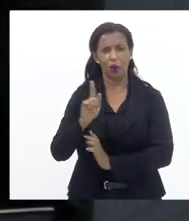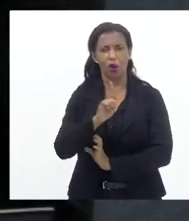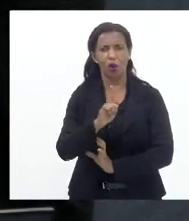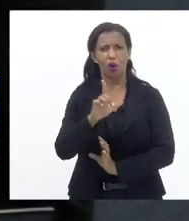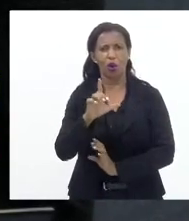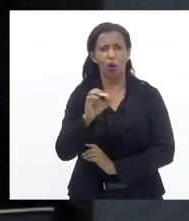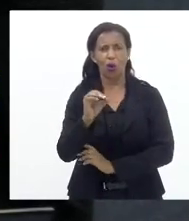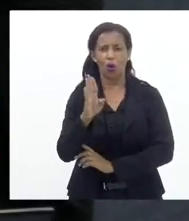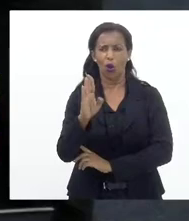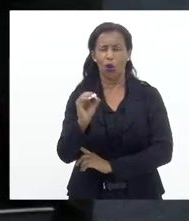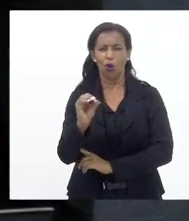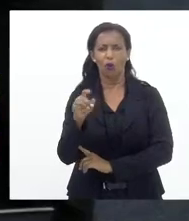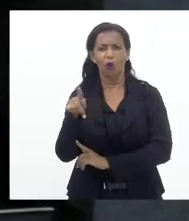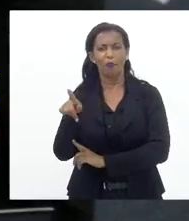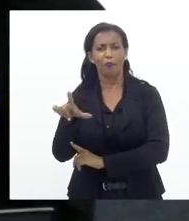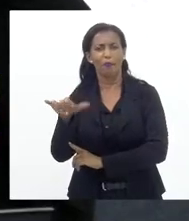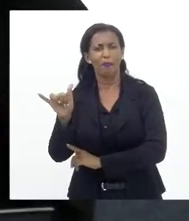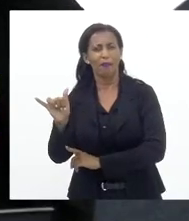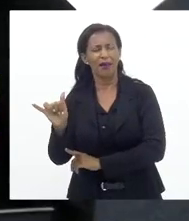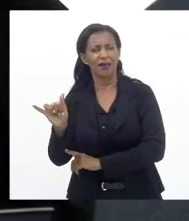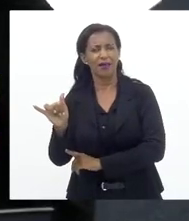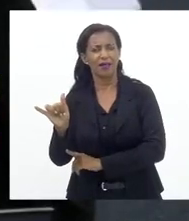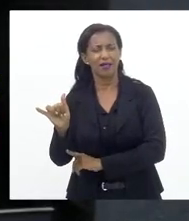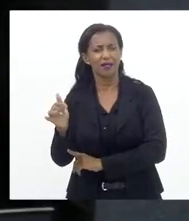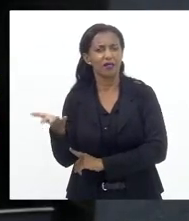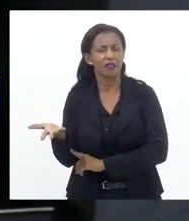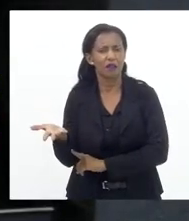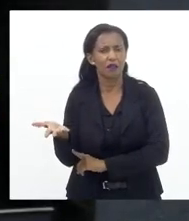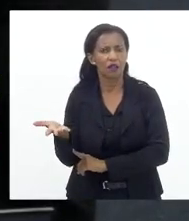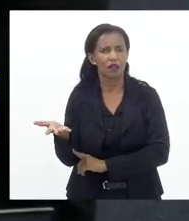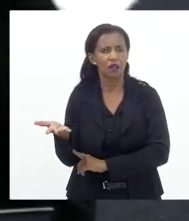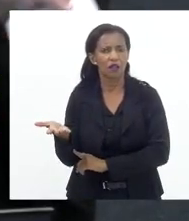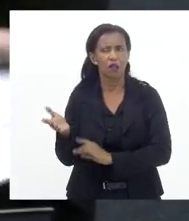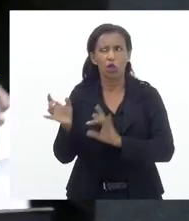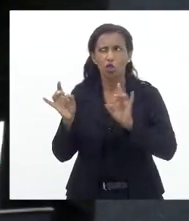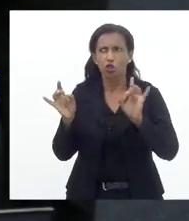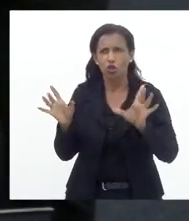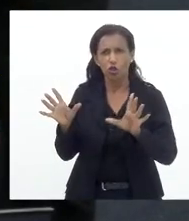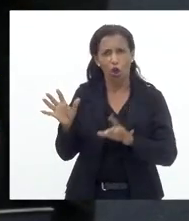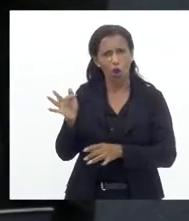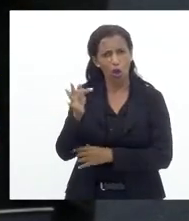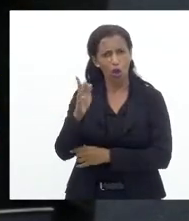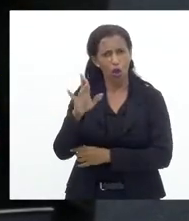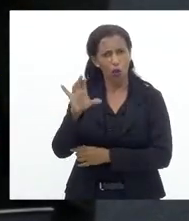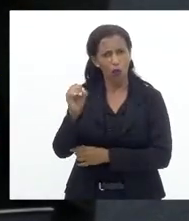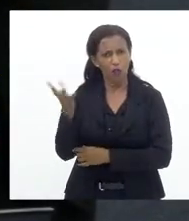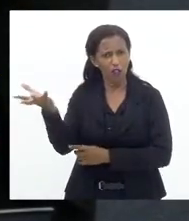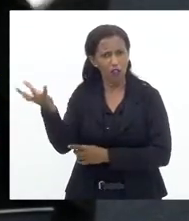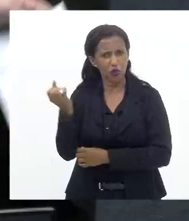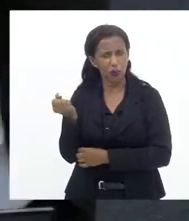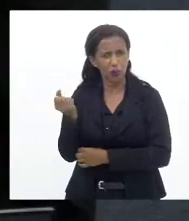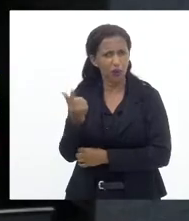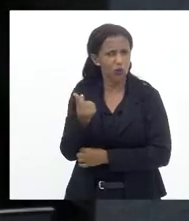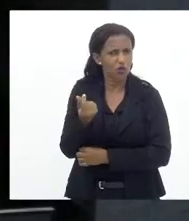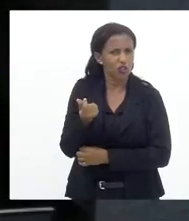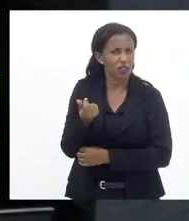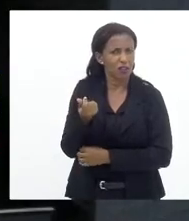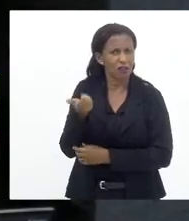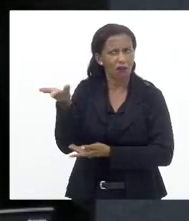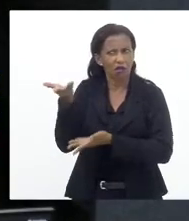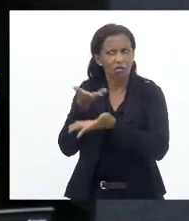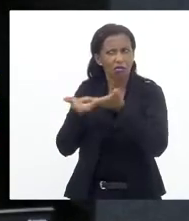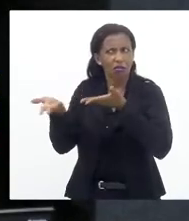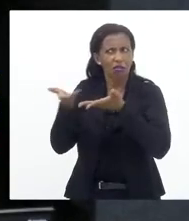Player cifras de milhões será que esse foi o fresco que recebeu o dinheiro foi o freixo que negociou